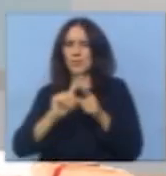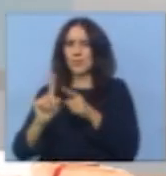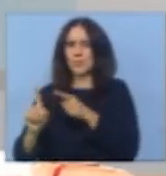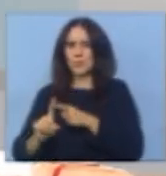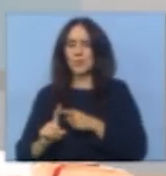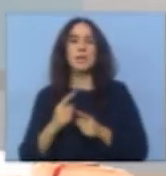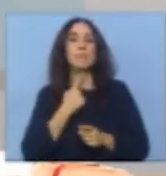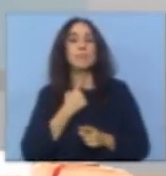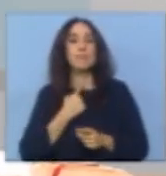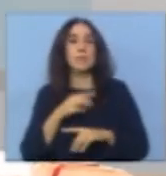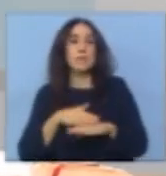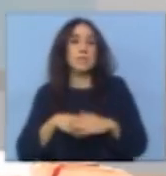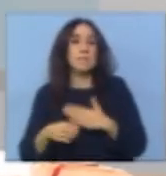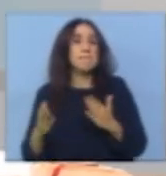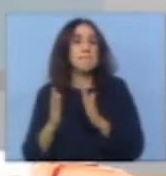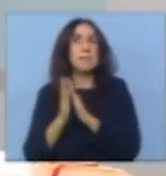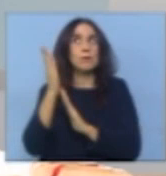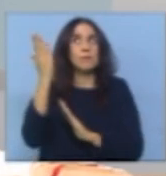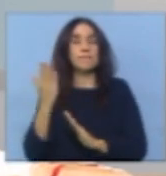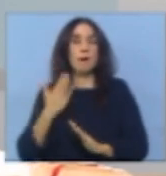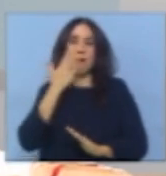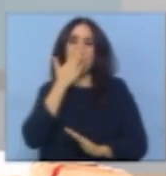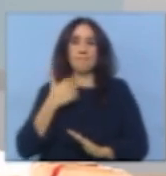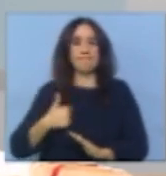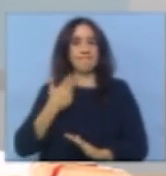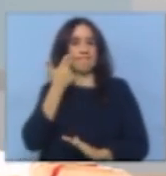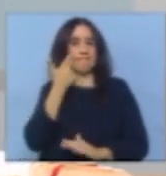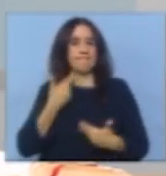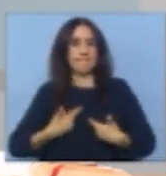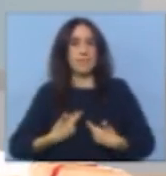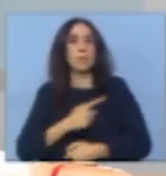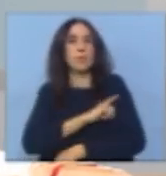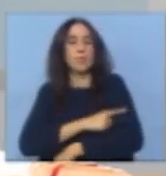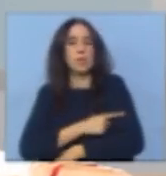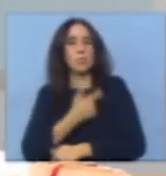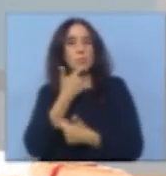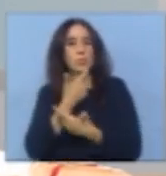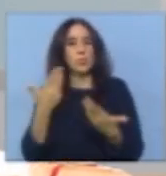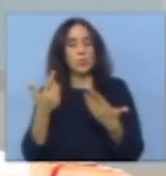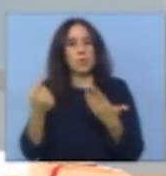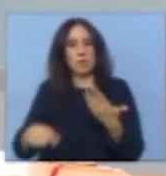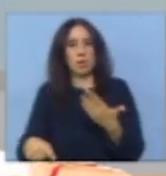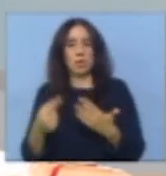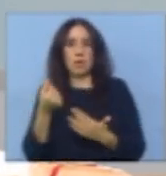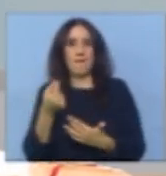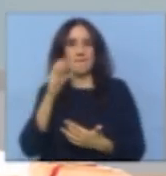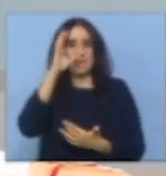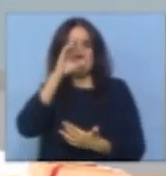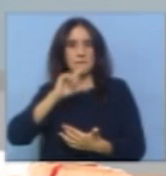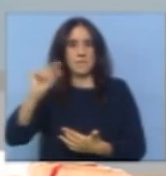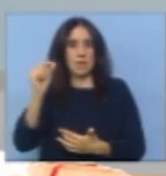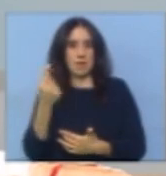têm tentação de fazer, julgar-se Deus, porque tem muito poder, porque tem muito dinheiro. Jesus